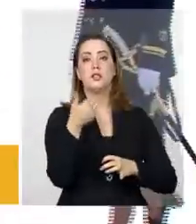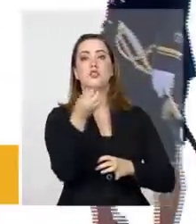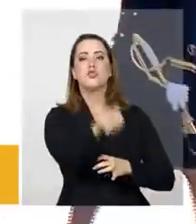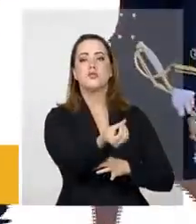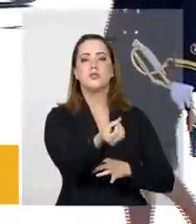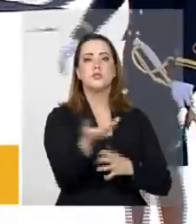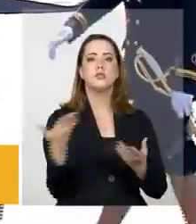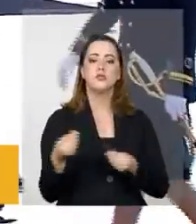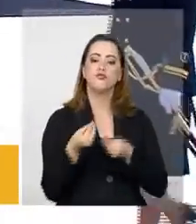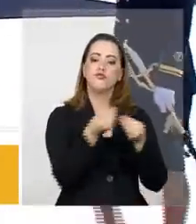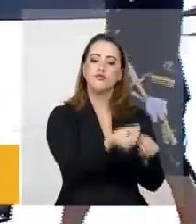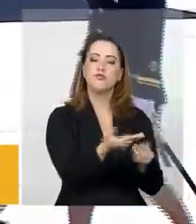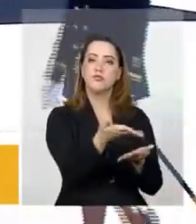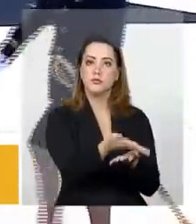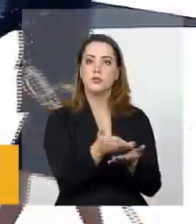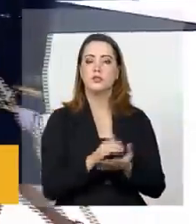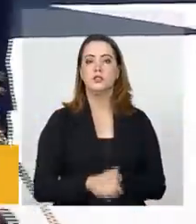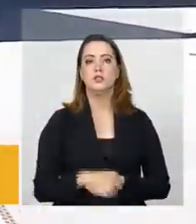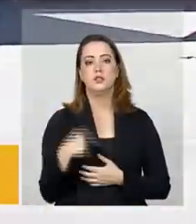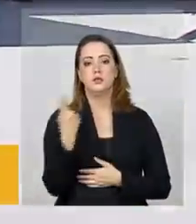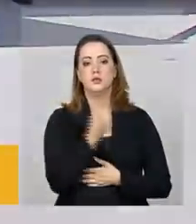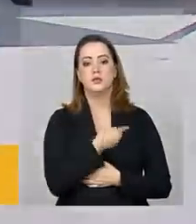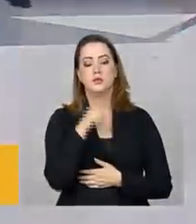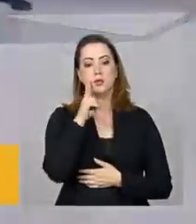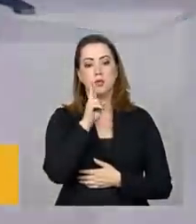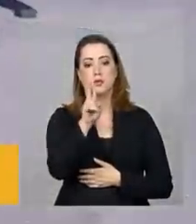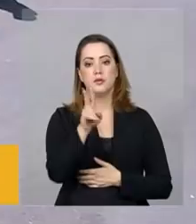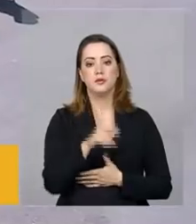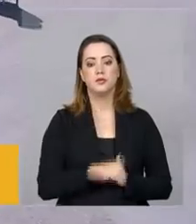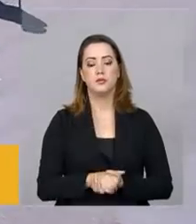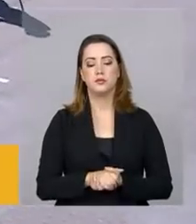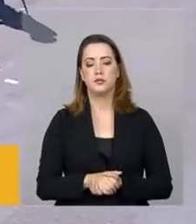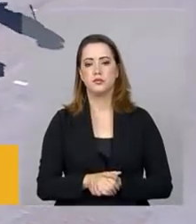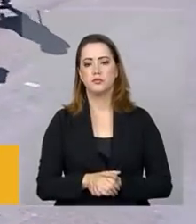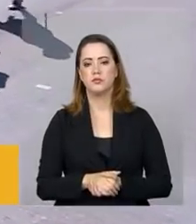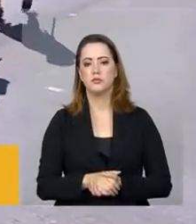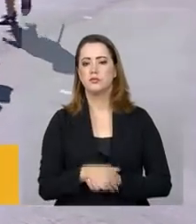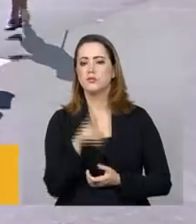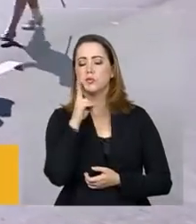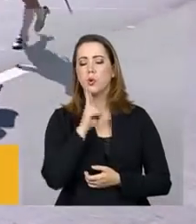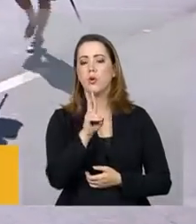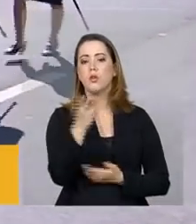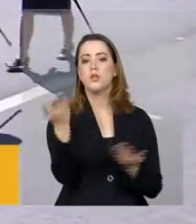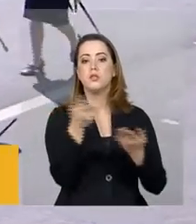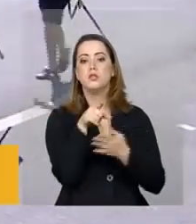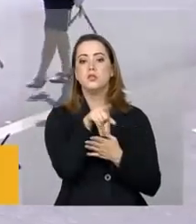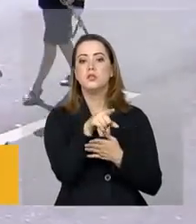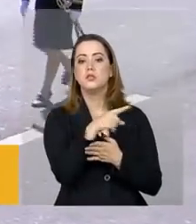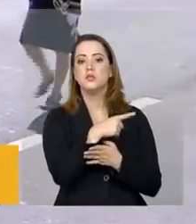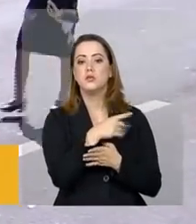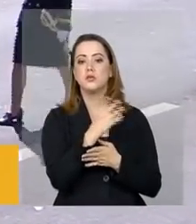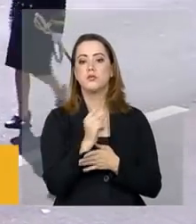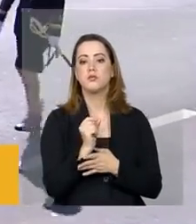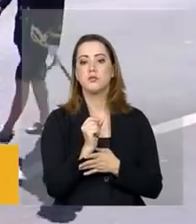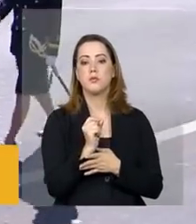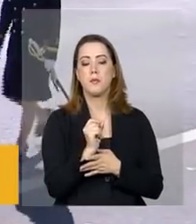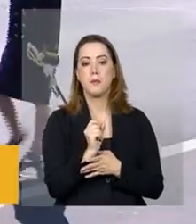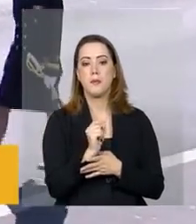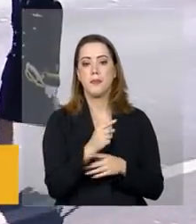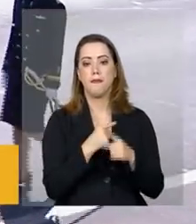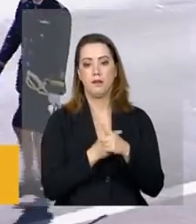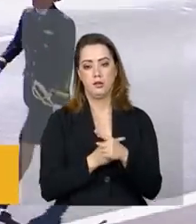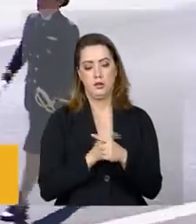aqui a Companhia Feminina, né? Não, aqui é o Estado Maior do comandante